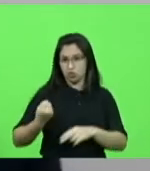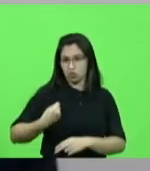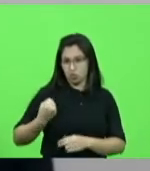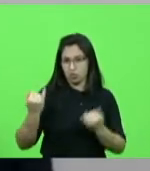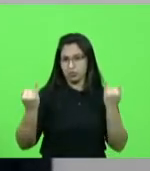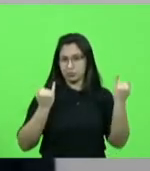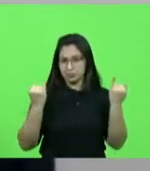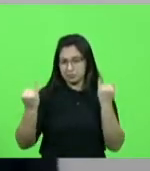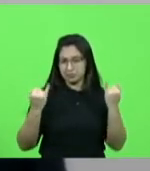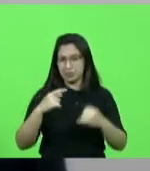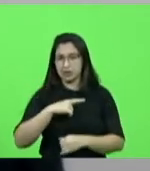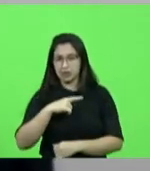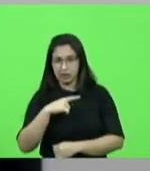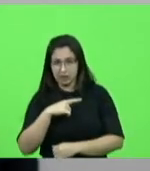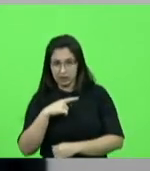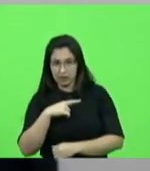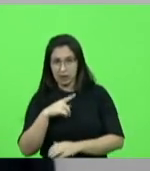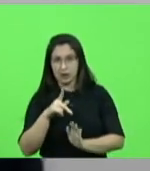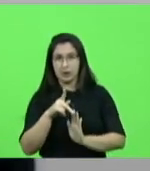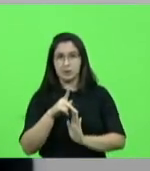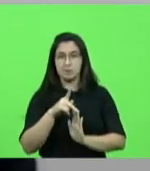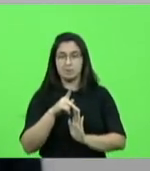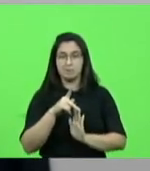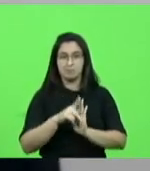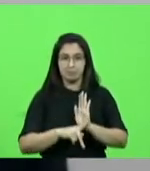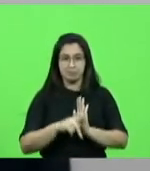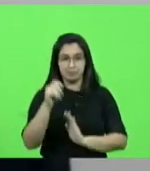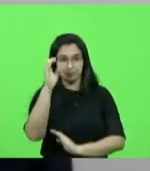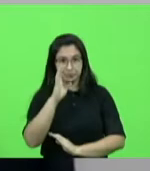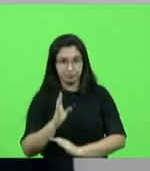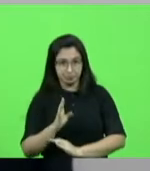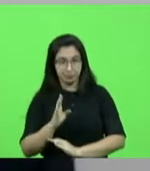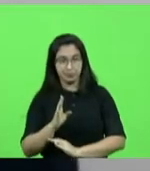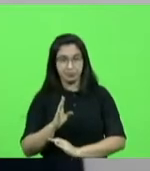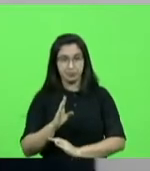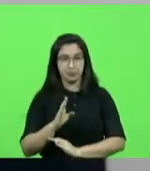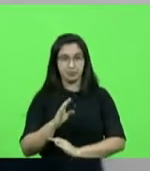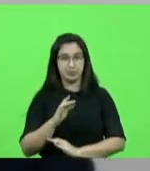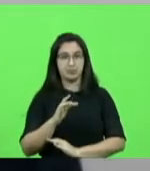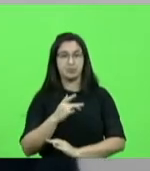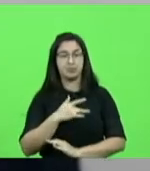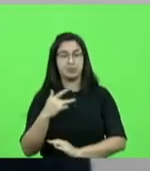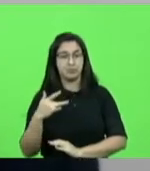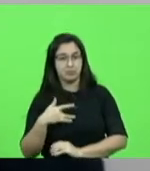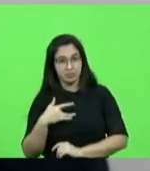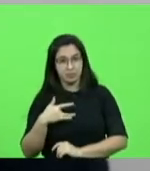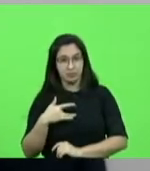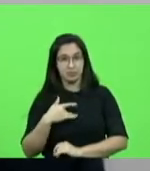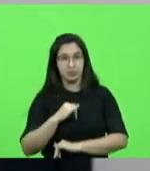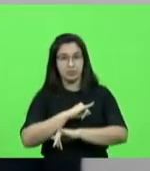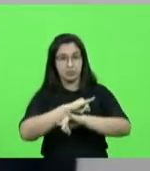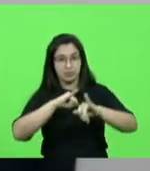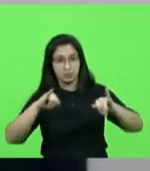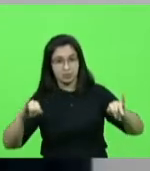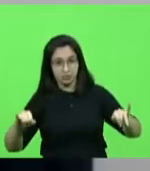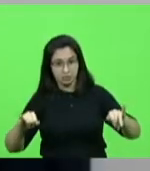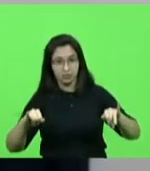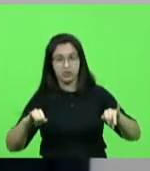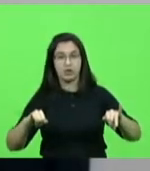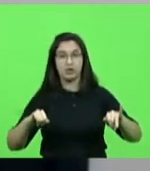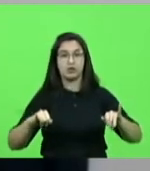de Informação do Programa Nacional de Imunização do Ministério de Saúde, e divulgado pela Diretoria de